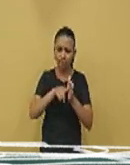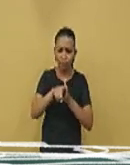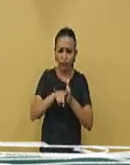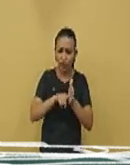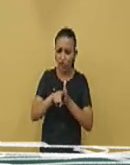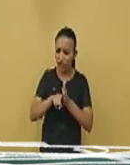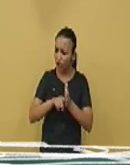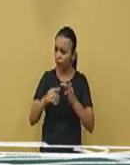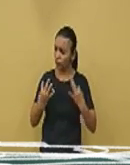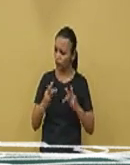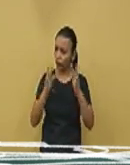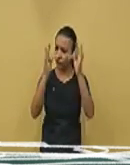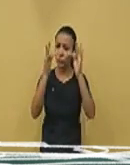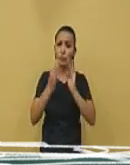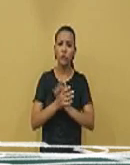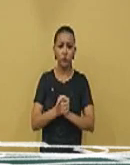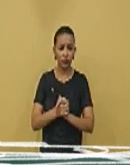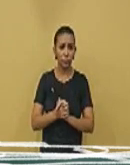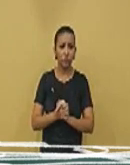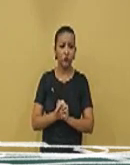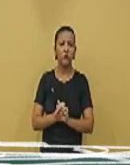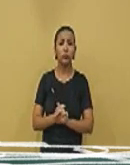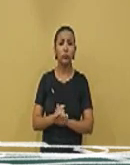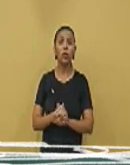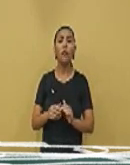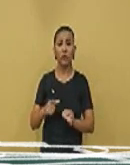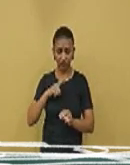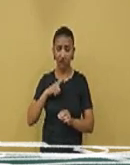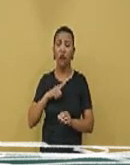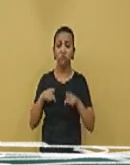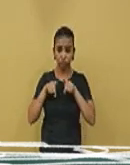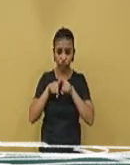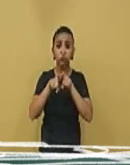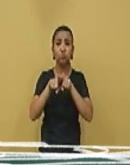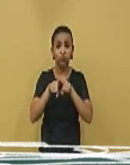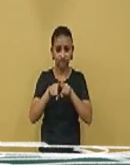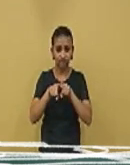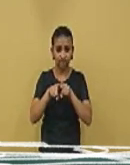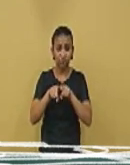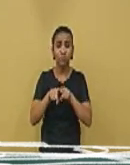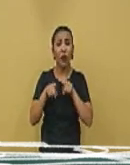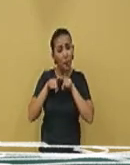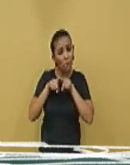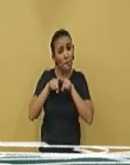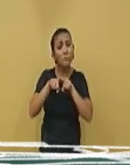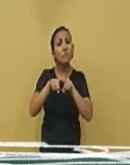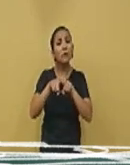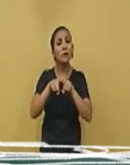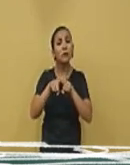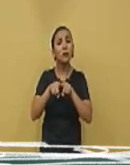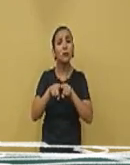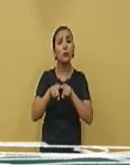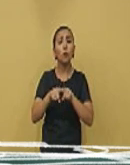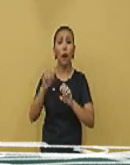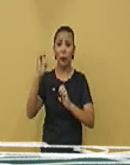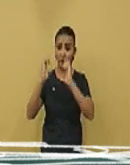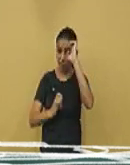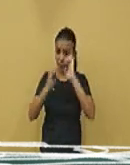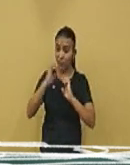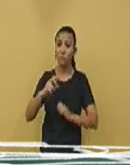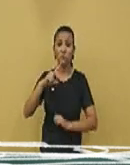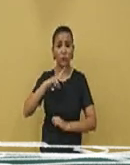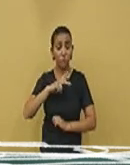funcionar basicamente com essa parceria. Né? A parceria com a empresa privada,